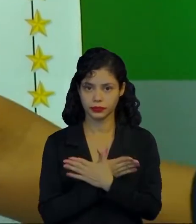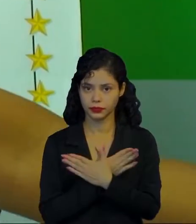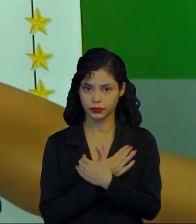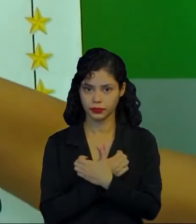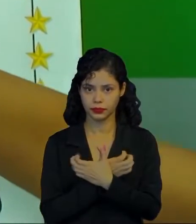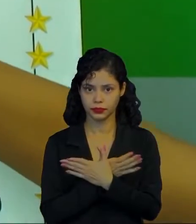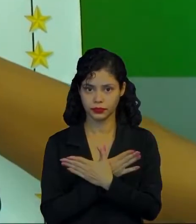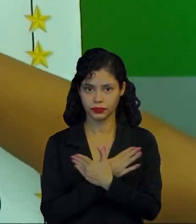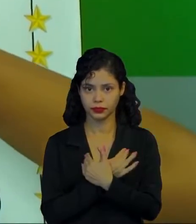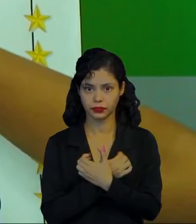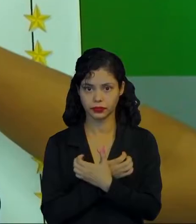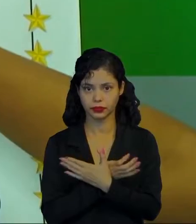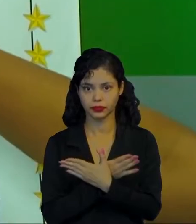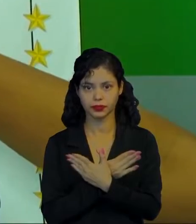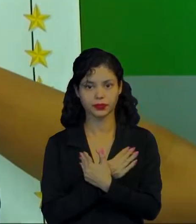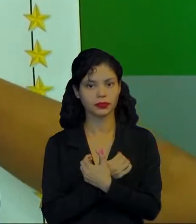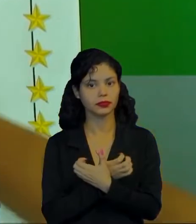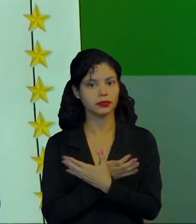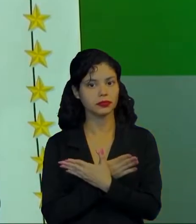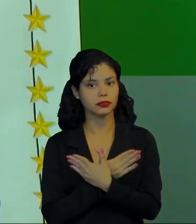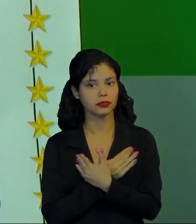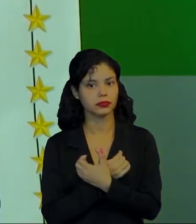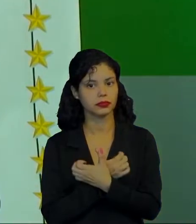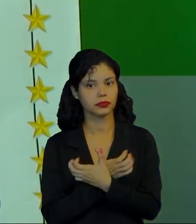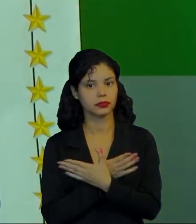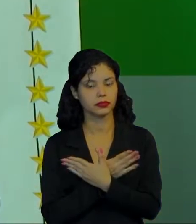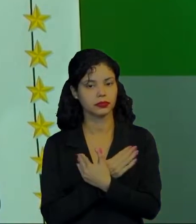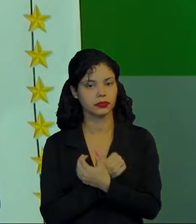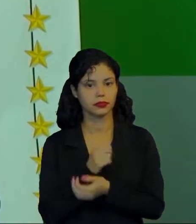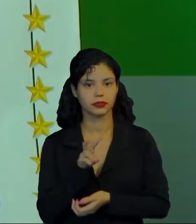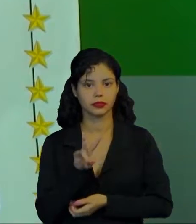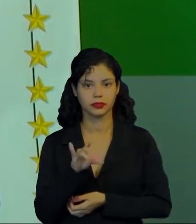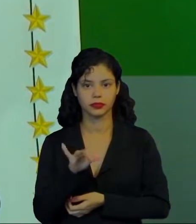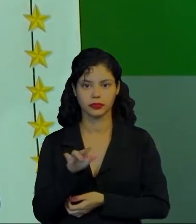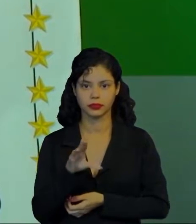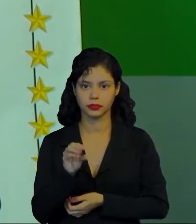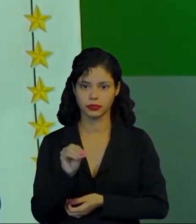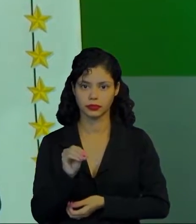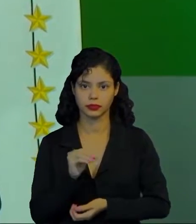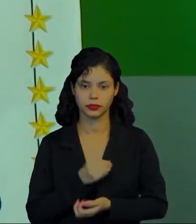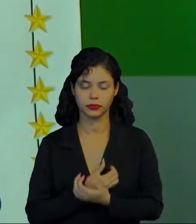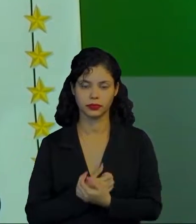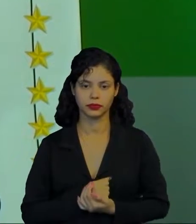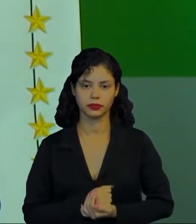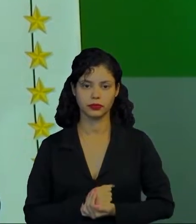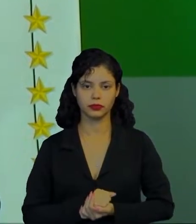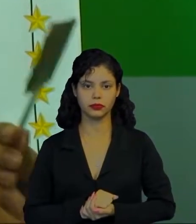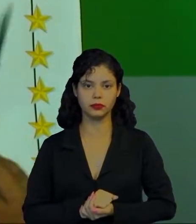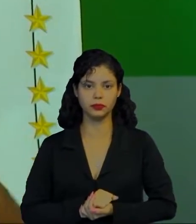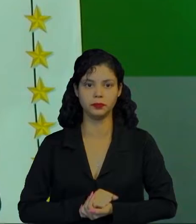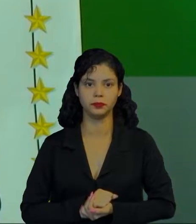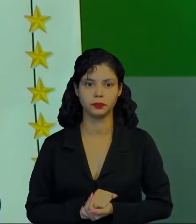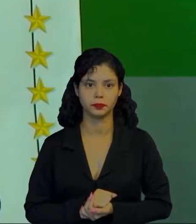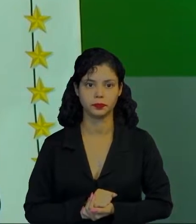As Borboletas, de Vinícius de Moraes. Vamos lá?